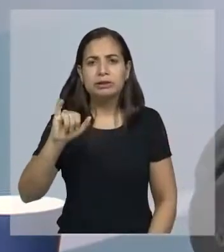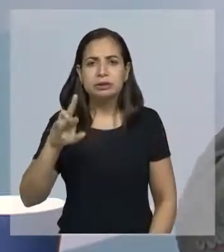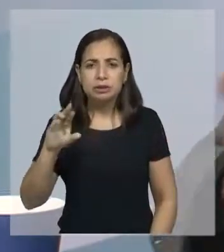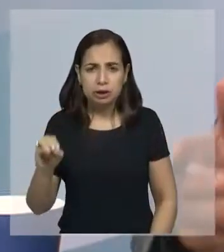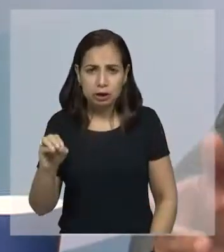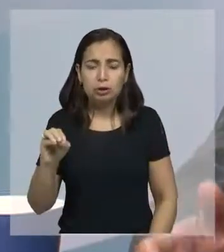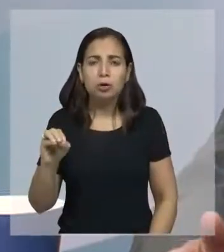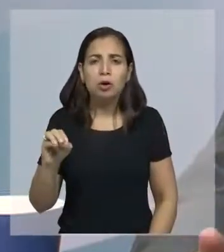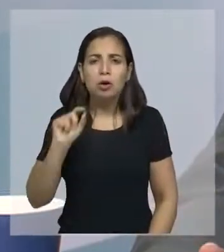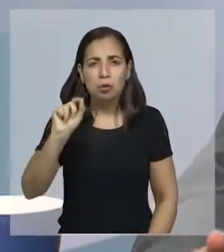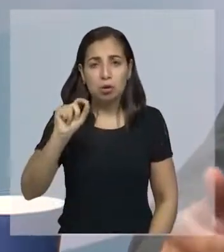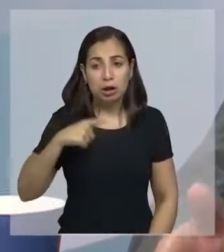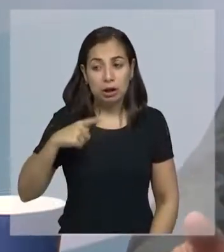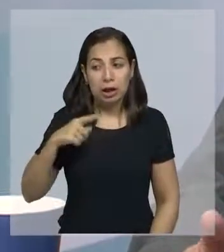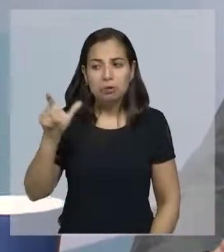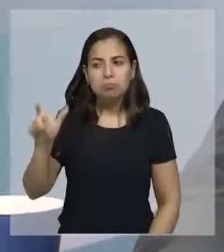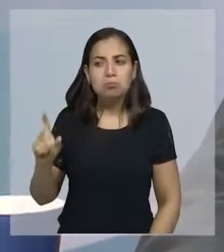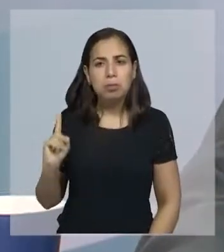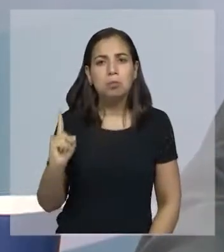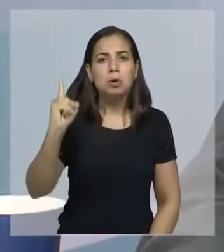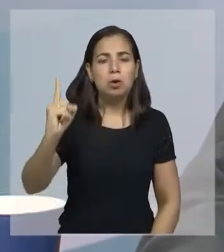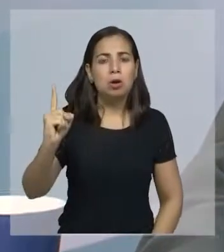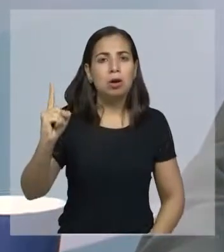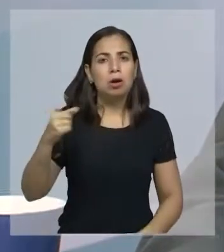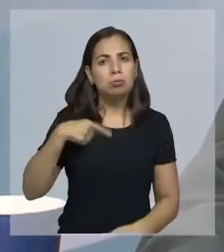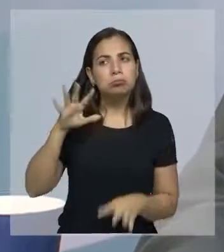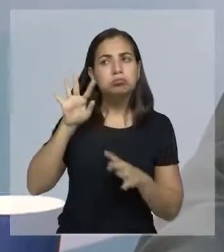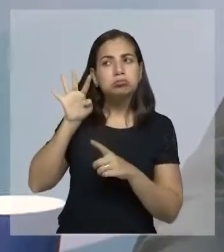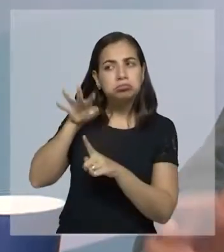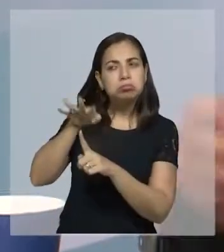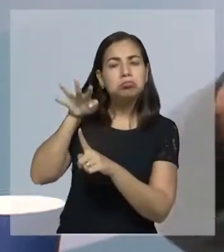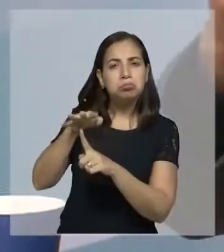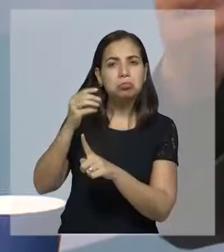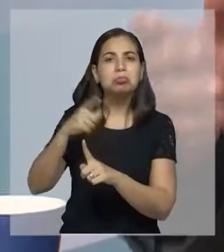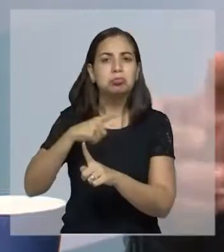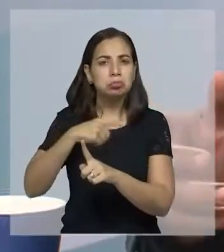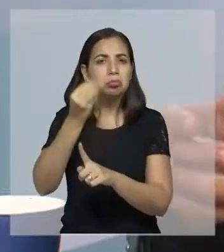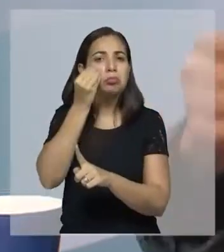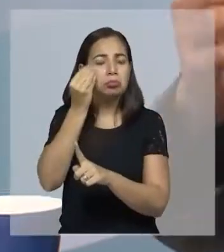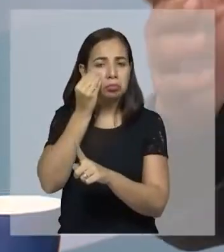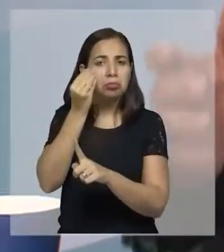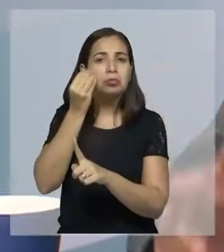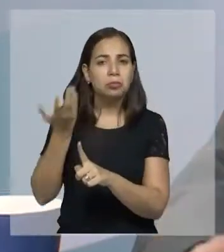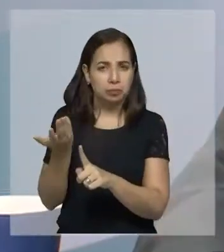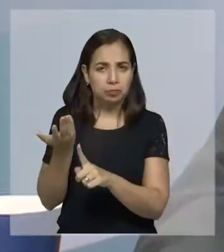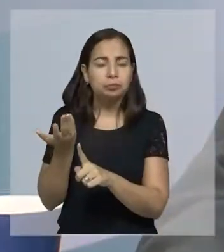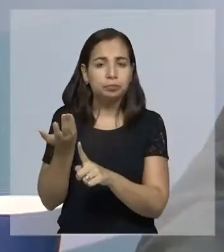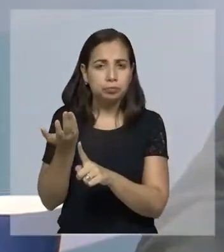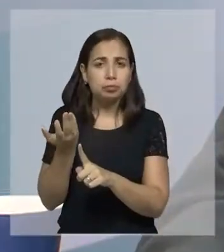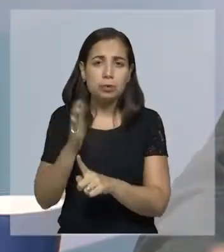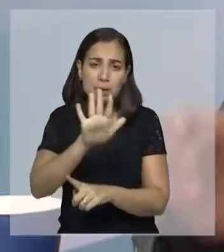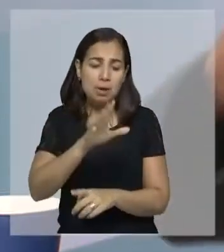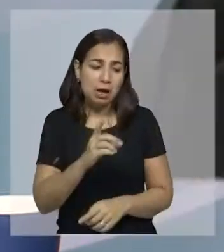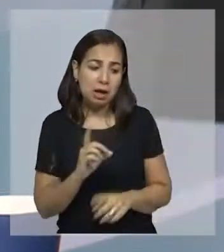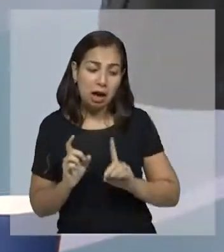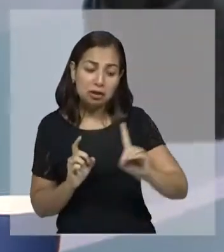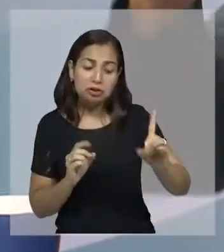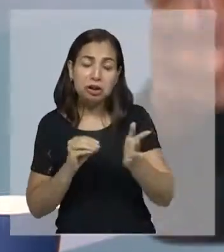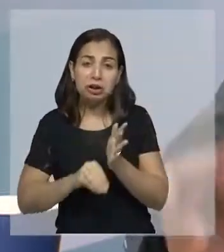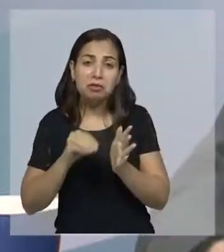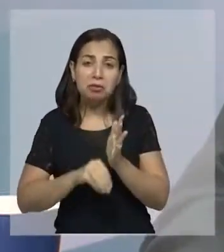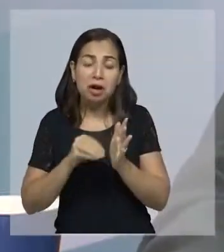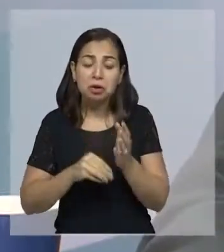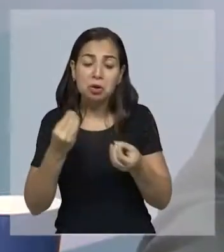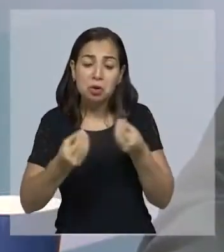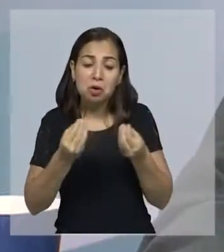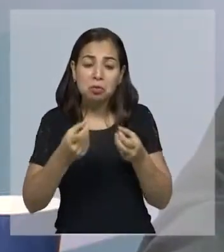Quer dizer, o Partido dos Trabalhadores ainda de fato não apresentou o seu nome. A direita não consegue se articular, faltam poucos dias, né,